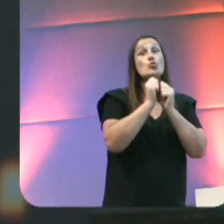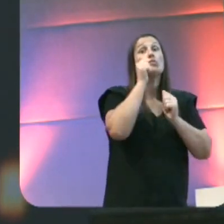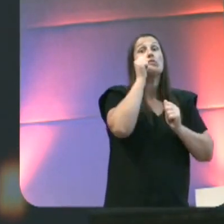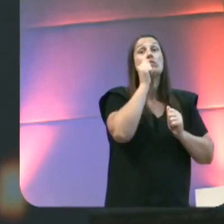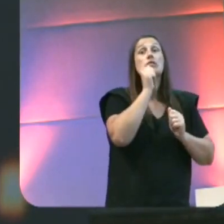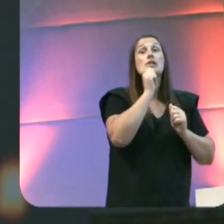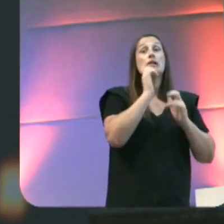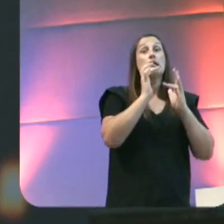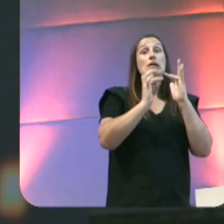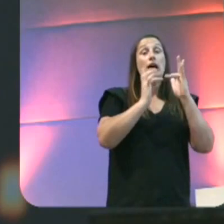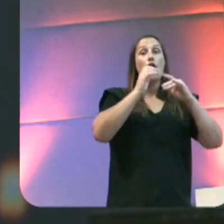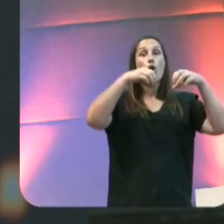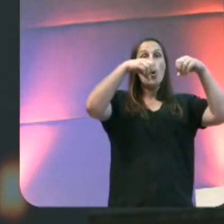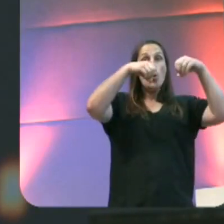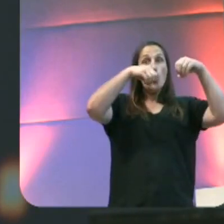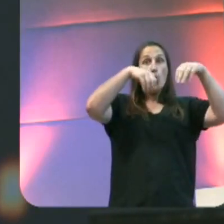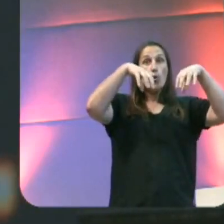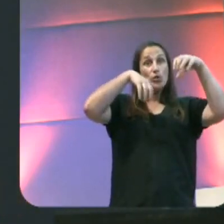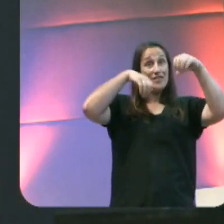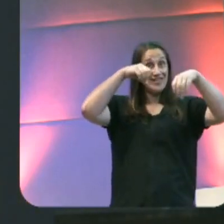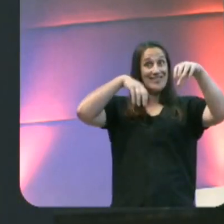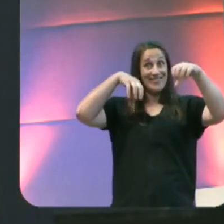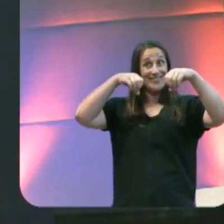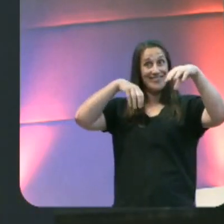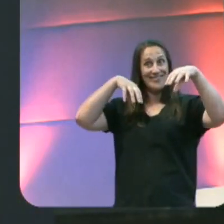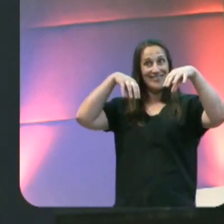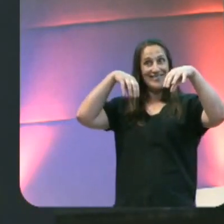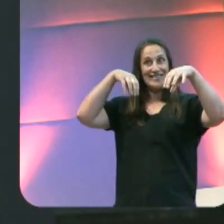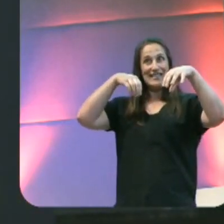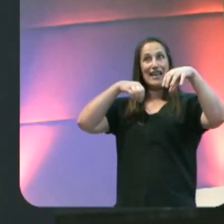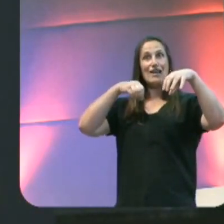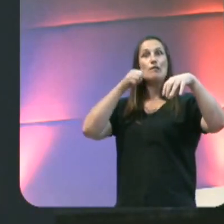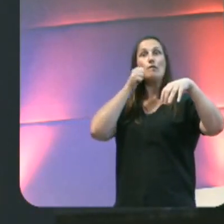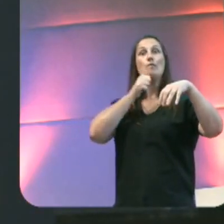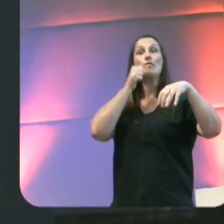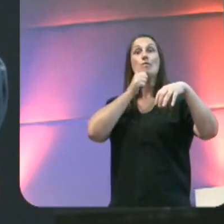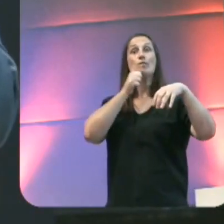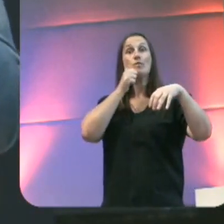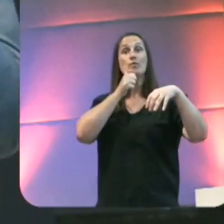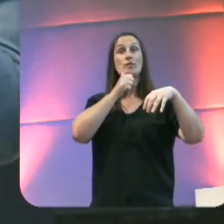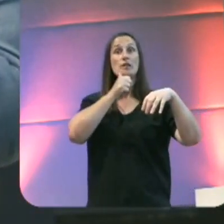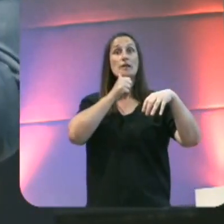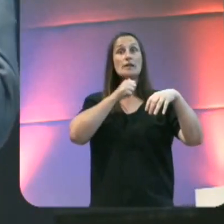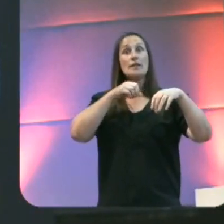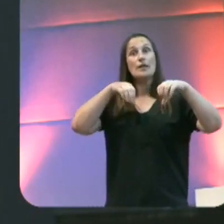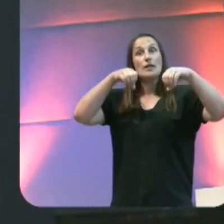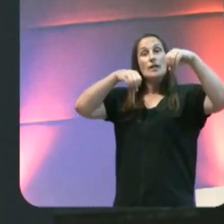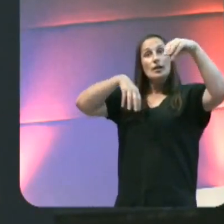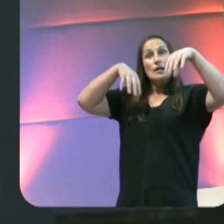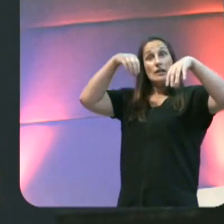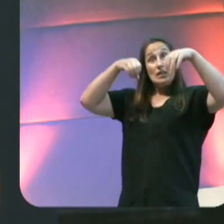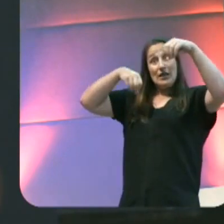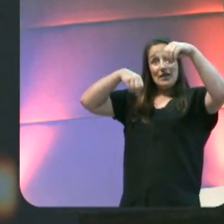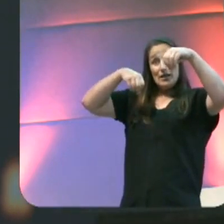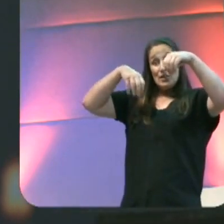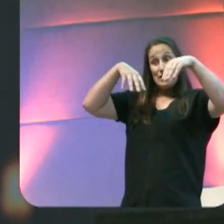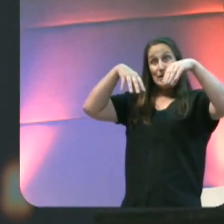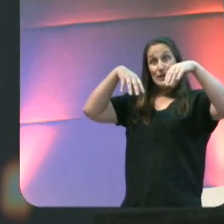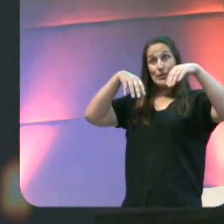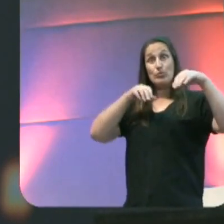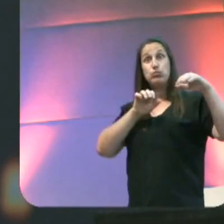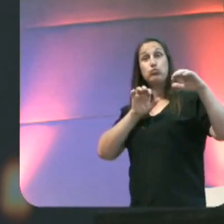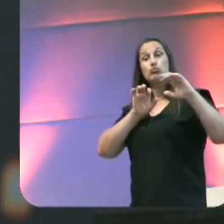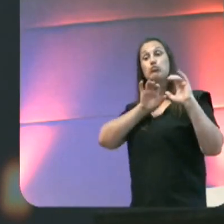as luzes do cortejo. Elas ficavam ladeando a liteira e ladeando